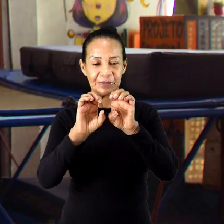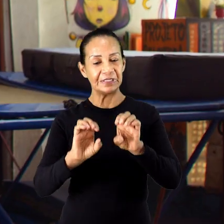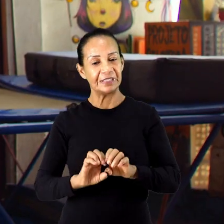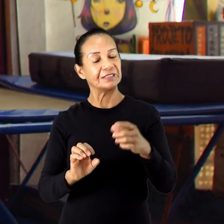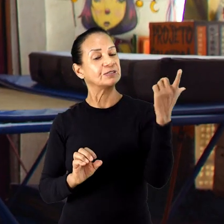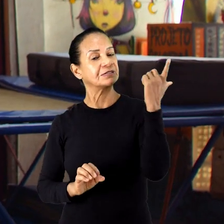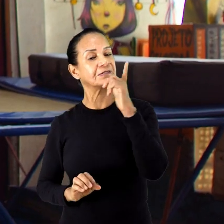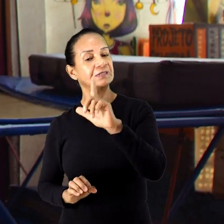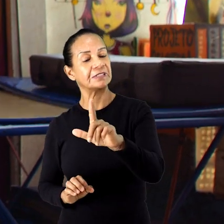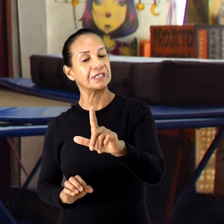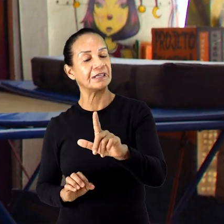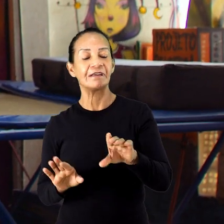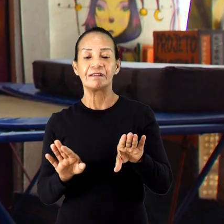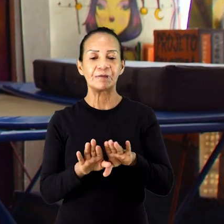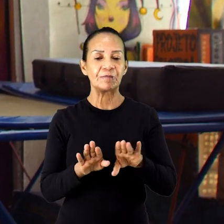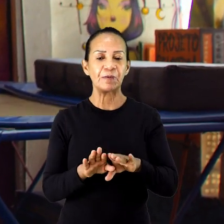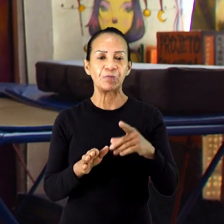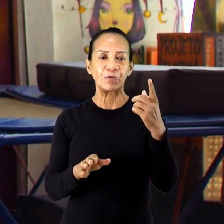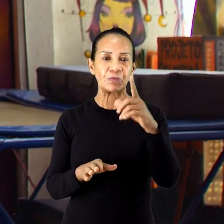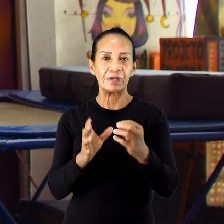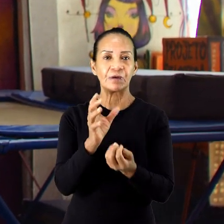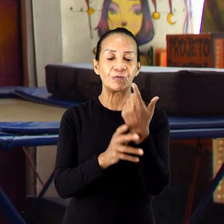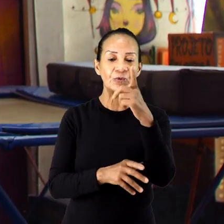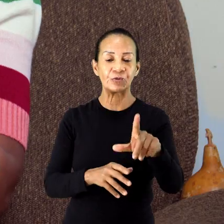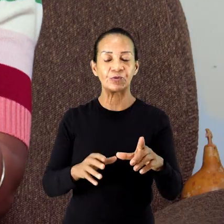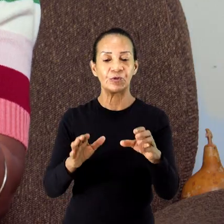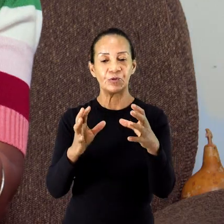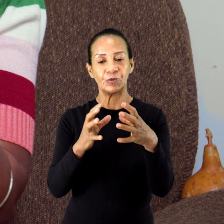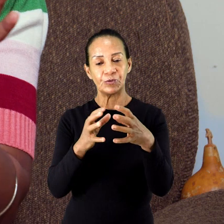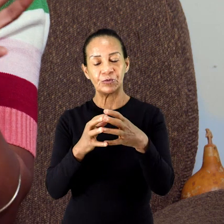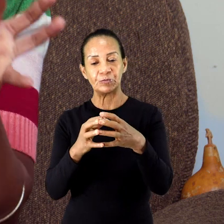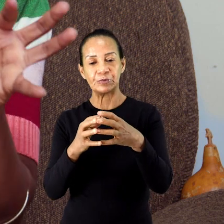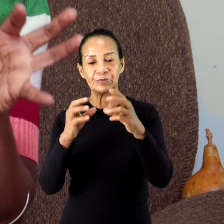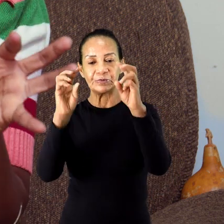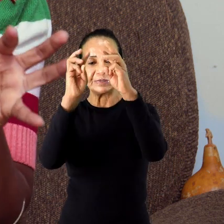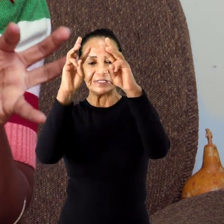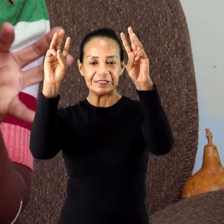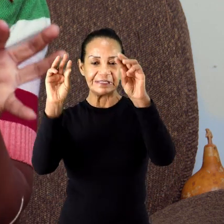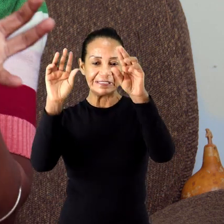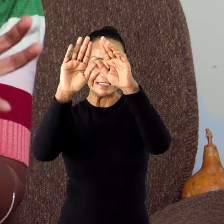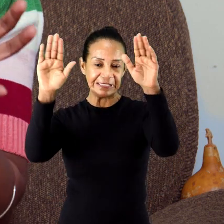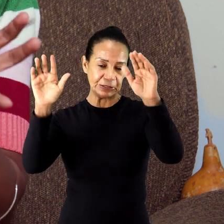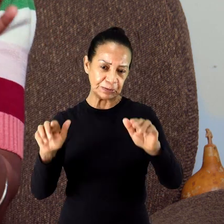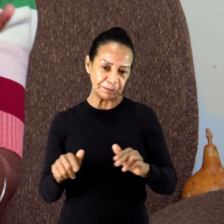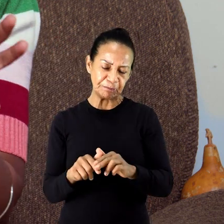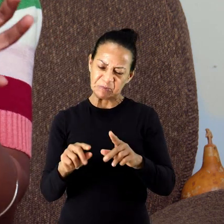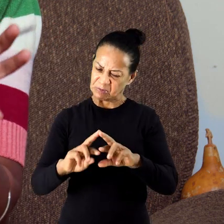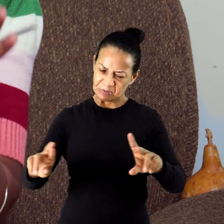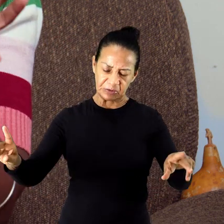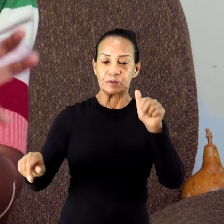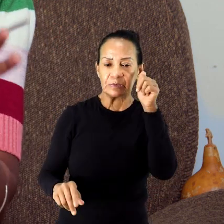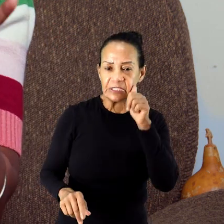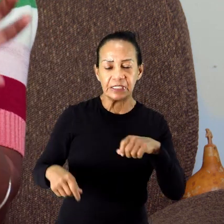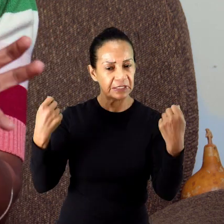estruturadas e a gente conseguir fomentar talvez um outro grupo circense. Todos os bairros precisam ter projetos. Porque todos os bairros têm mulheres